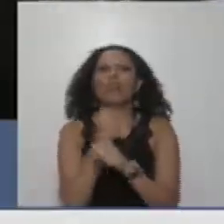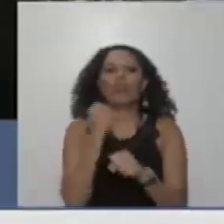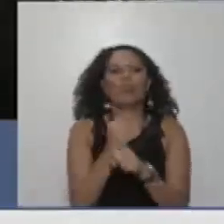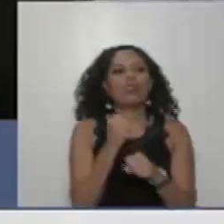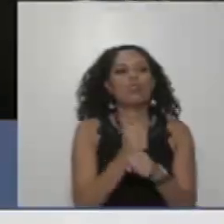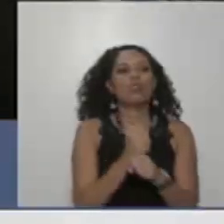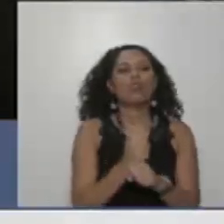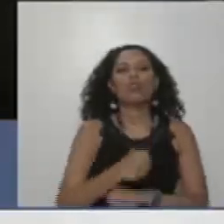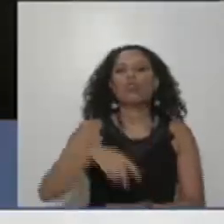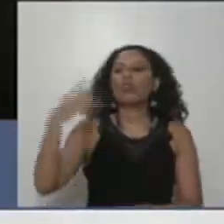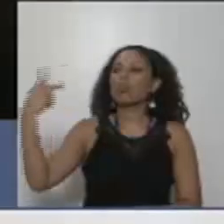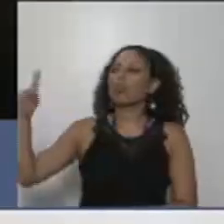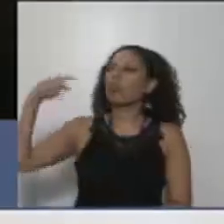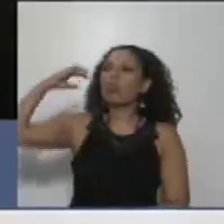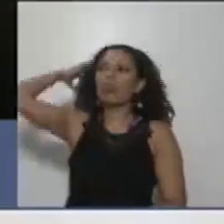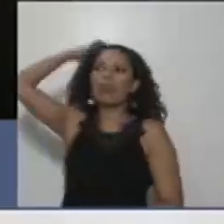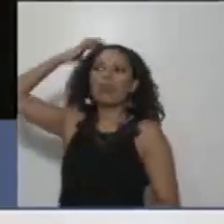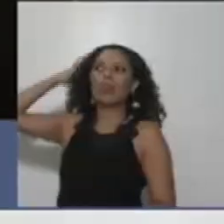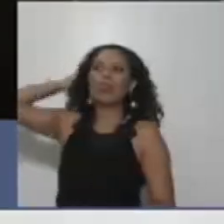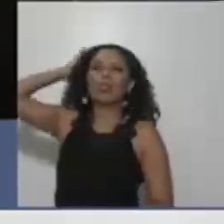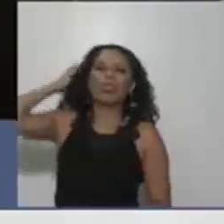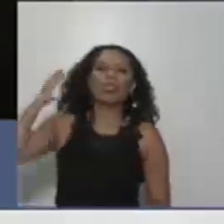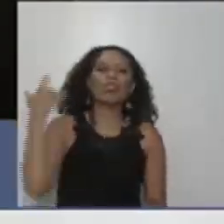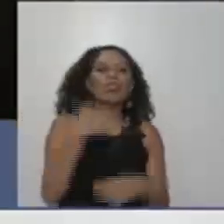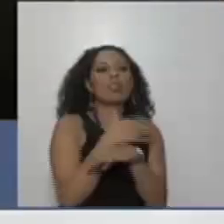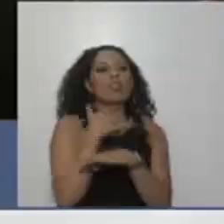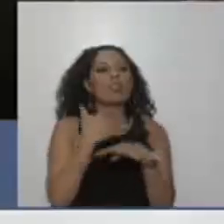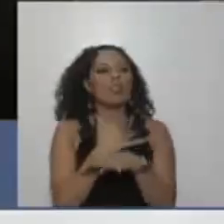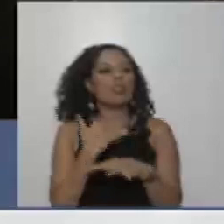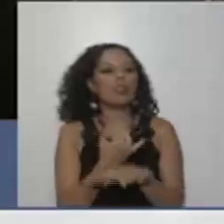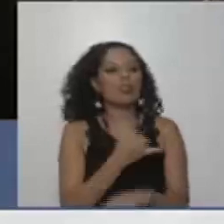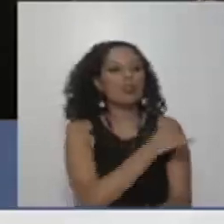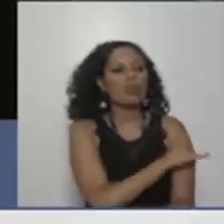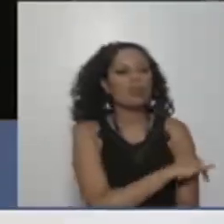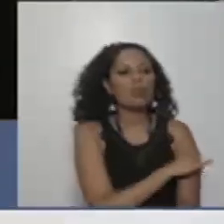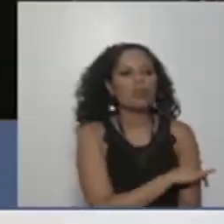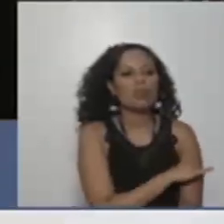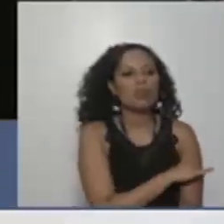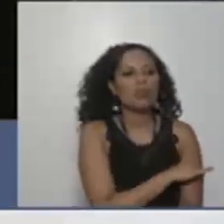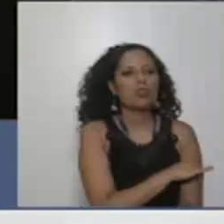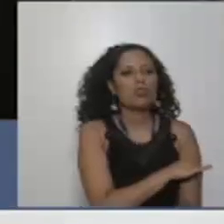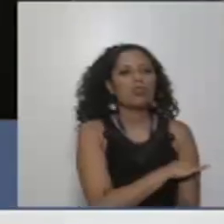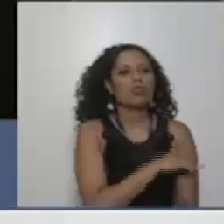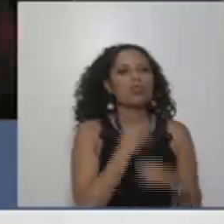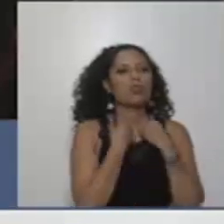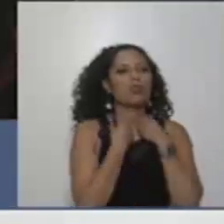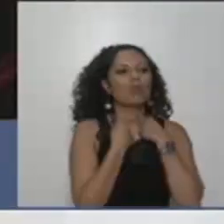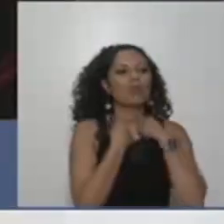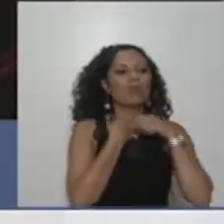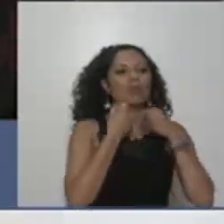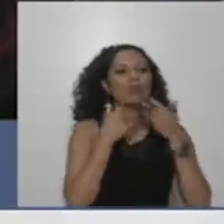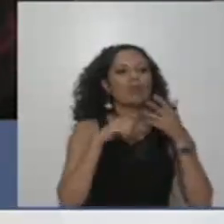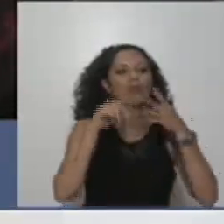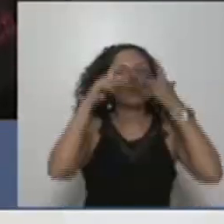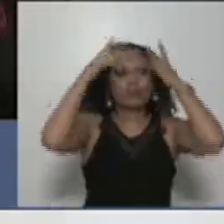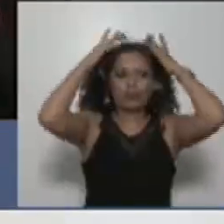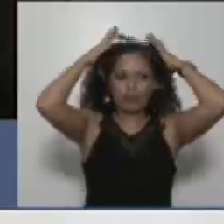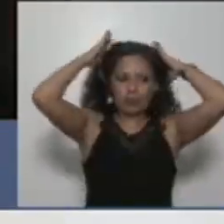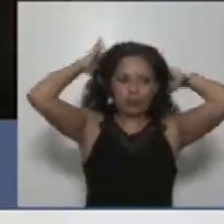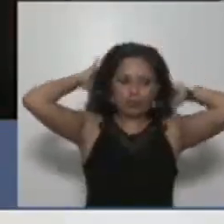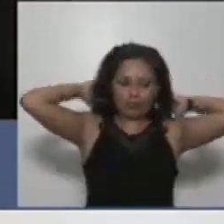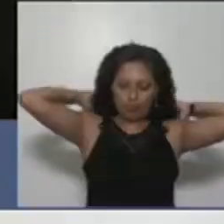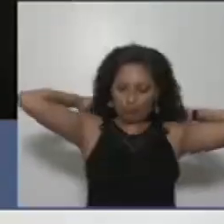da vereadora Marielle Franco, na cidade do Rio de Janeiro, e trouxemos para o âmbito do